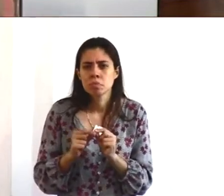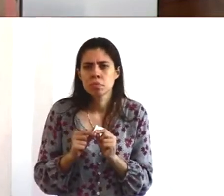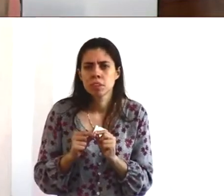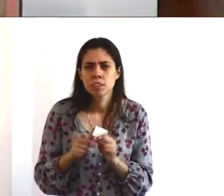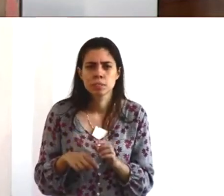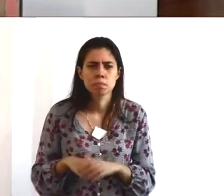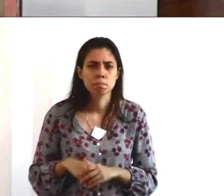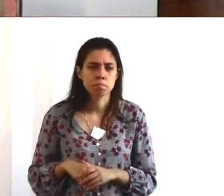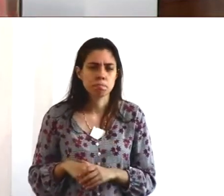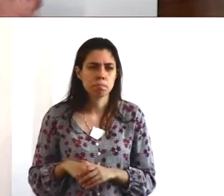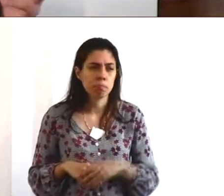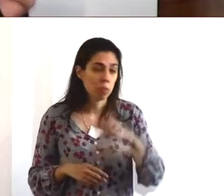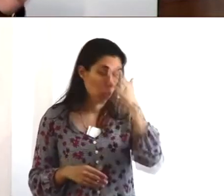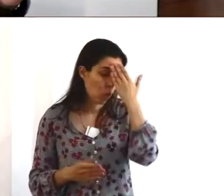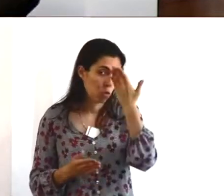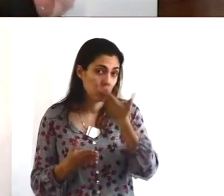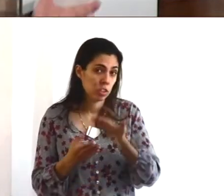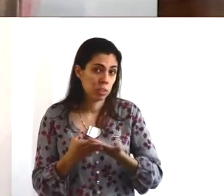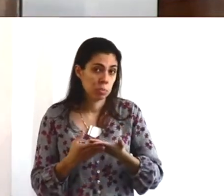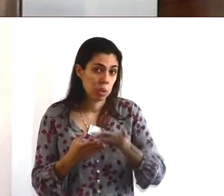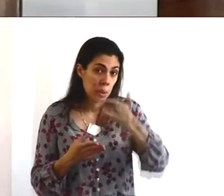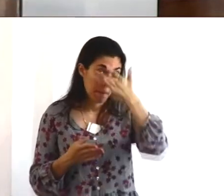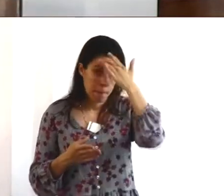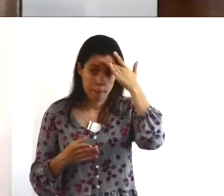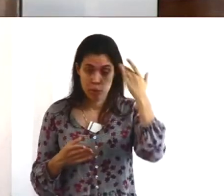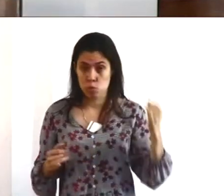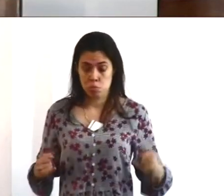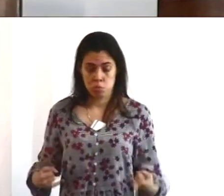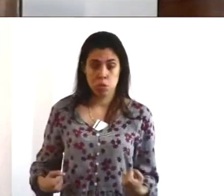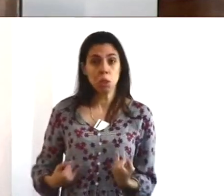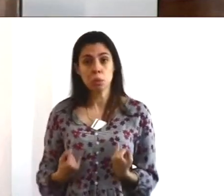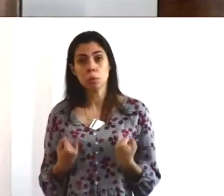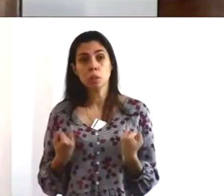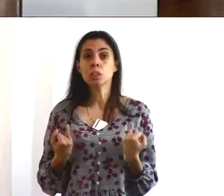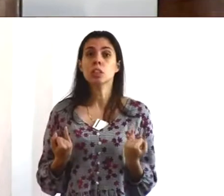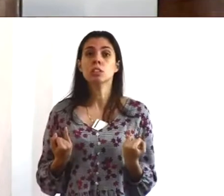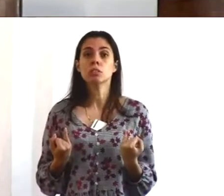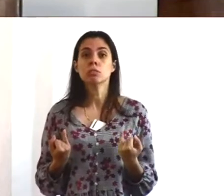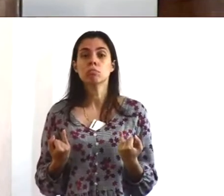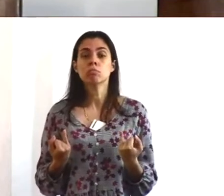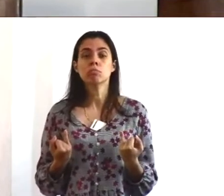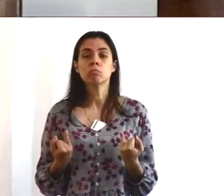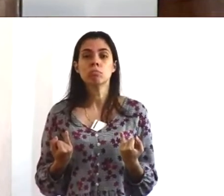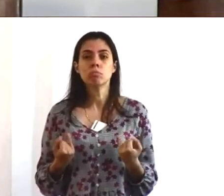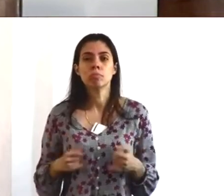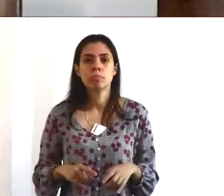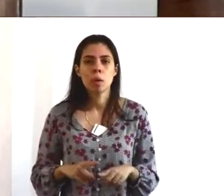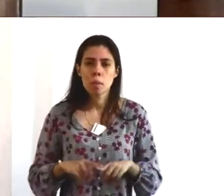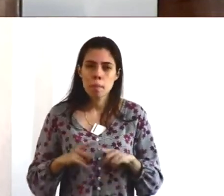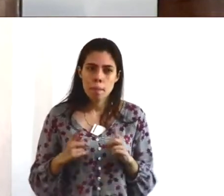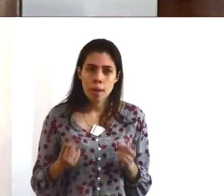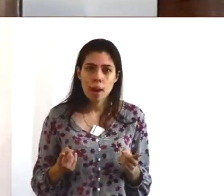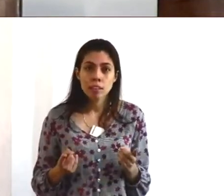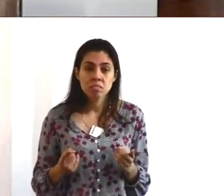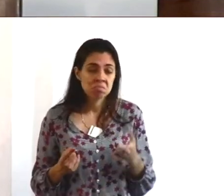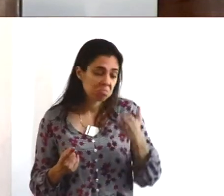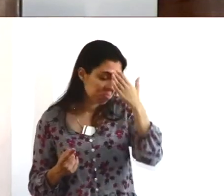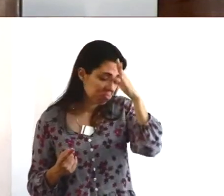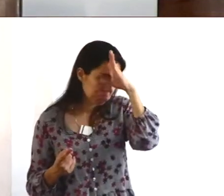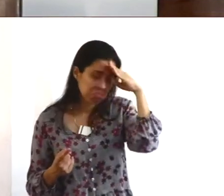tempo para resolver os problemas do mundo. Mas nós não